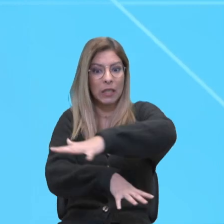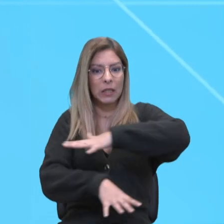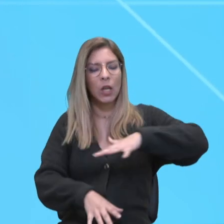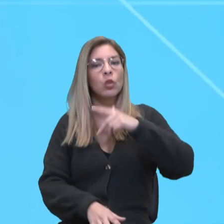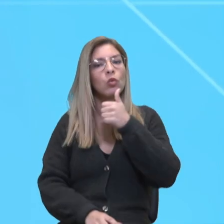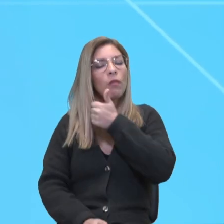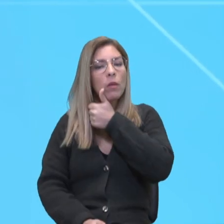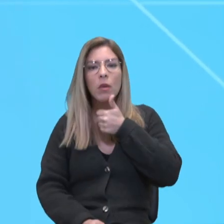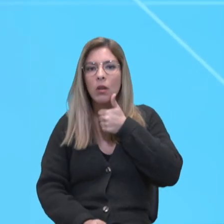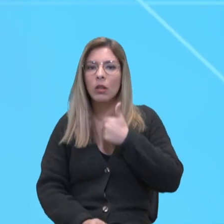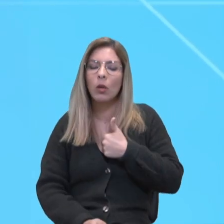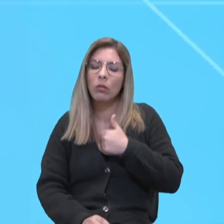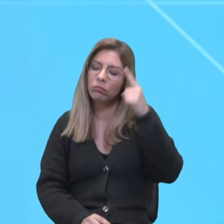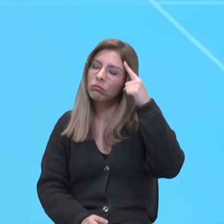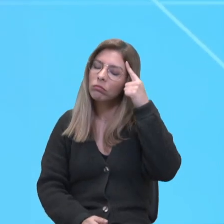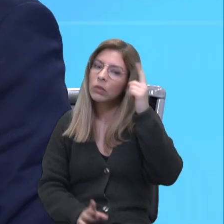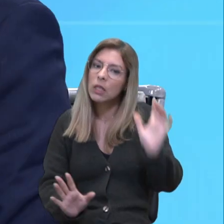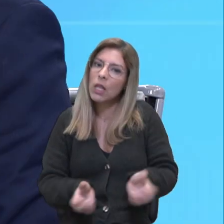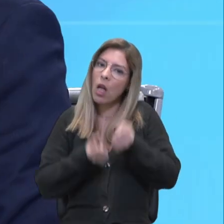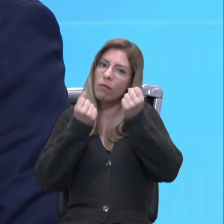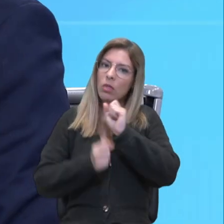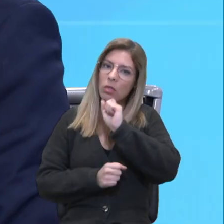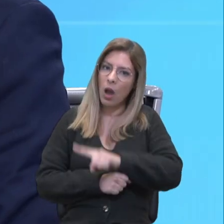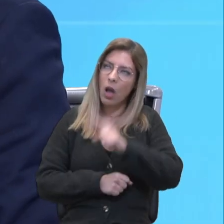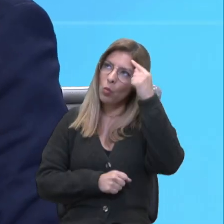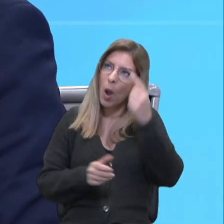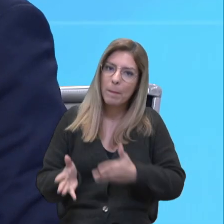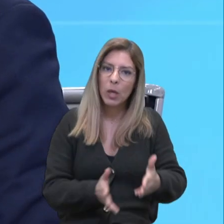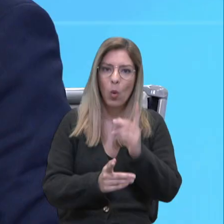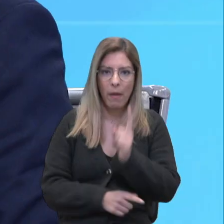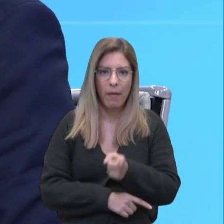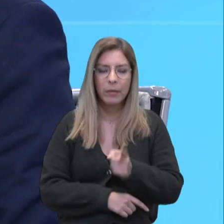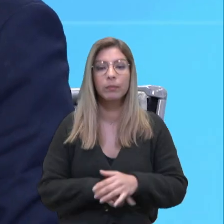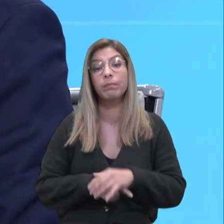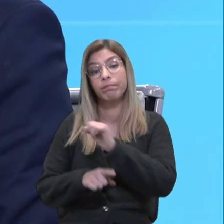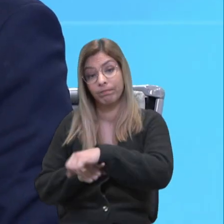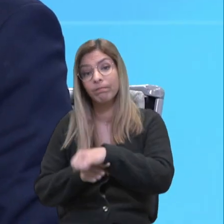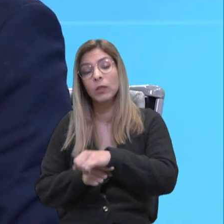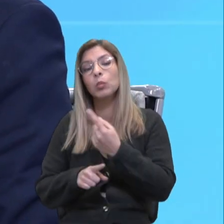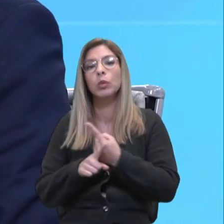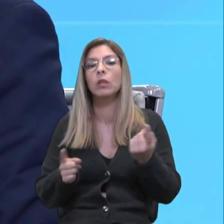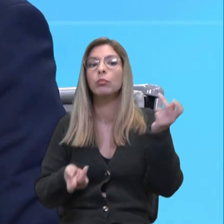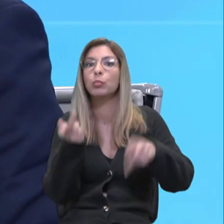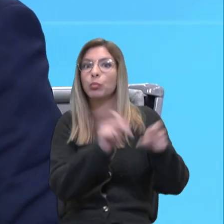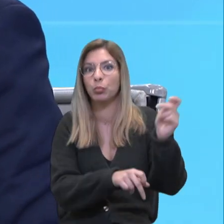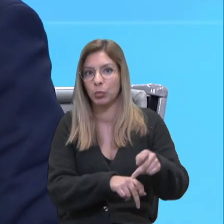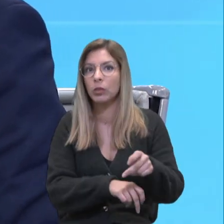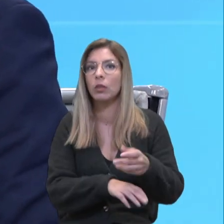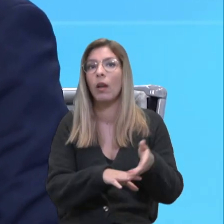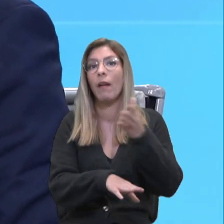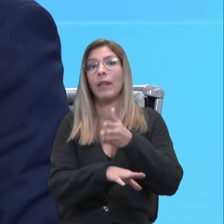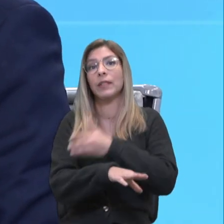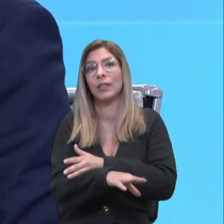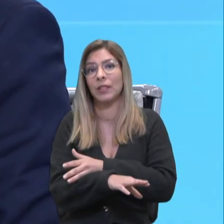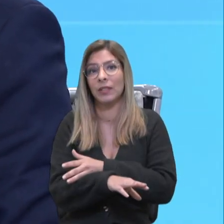também como caminho de salvação. Sim, sem dúvida, desde o contexto alargado do acontecimento, não é? Que tem